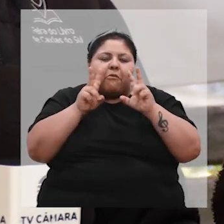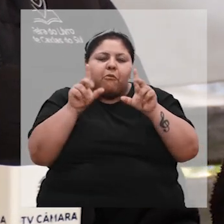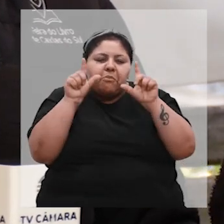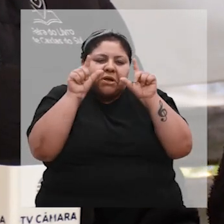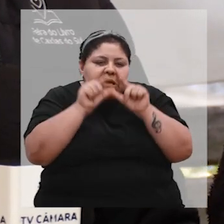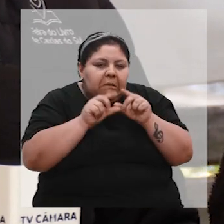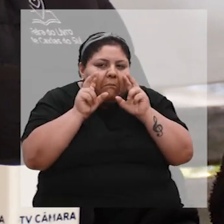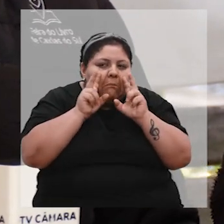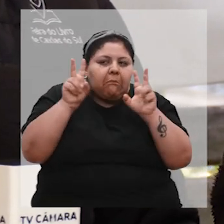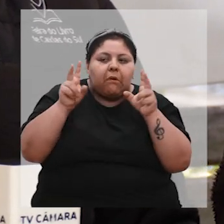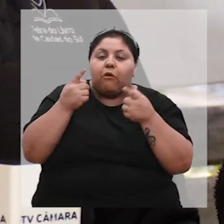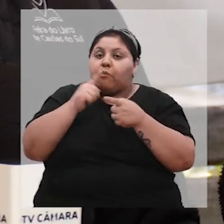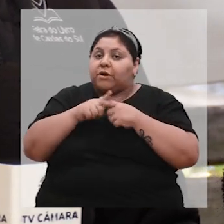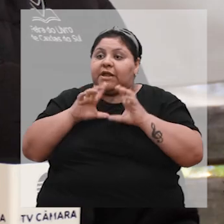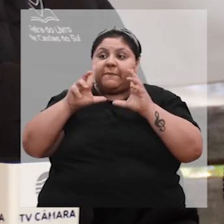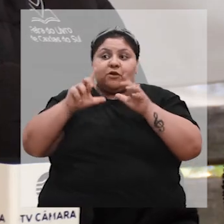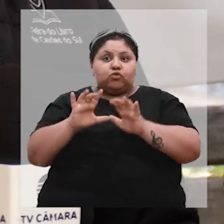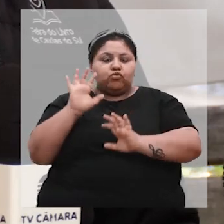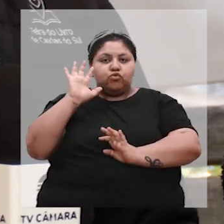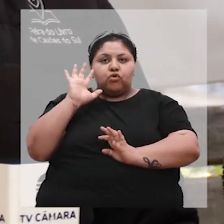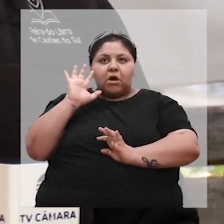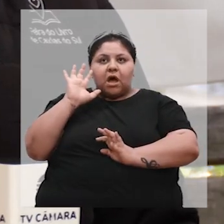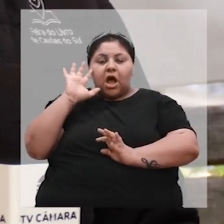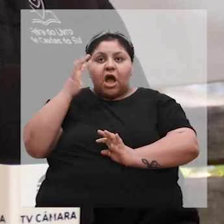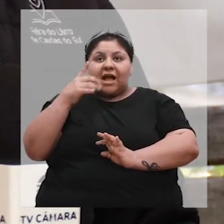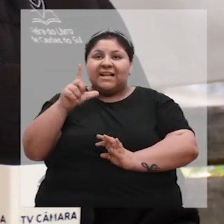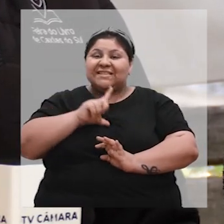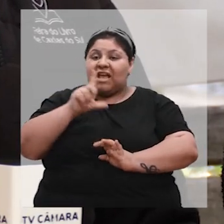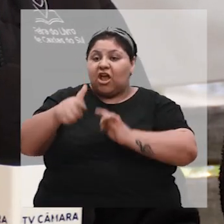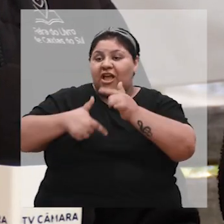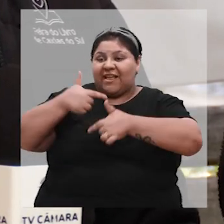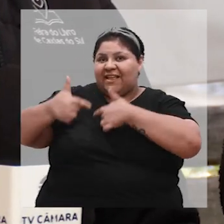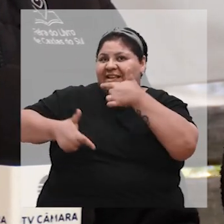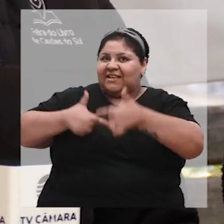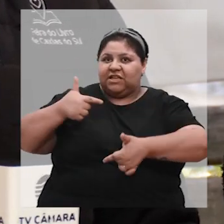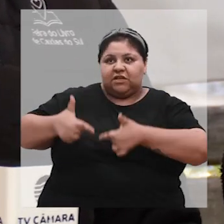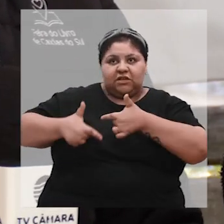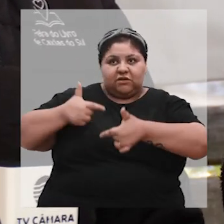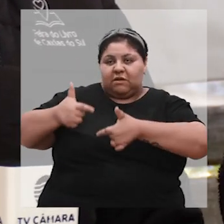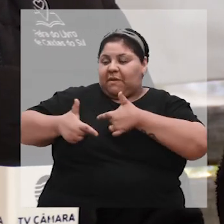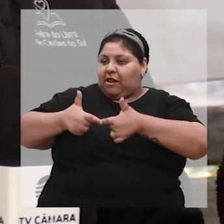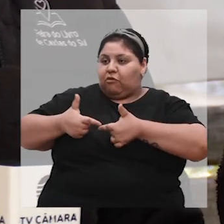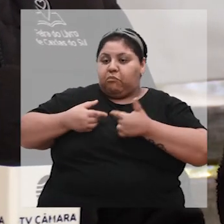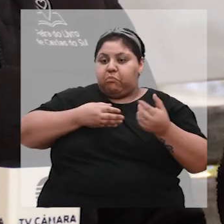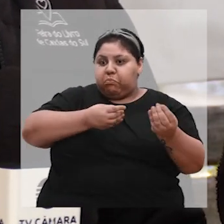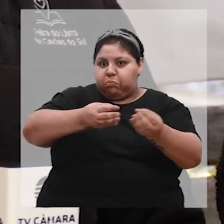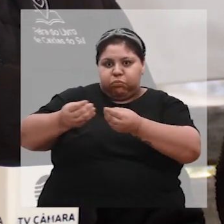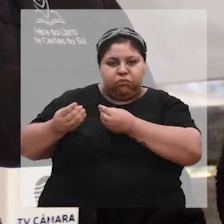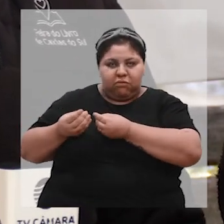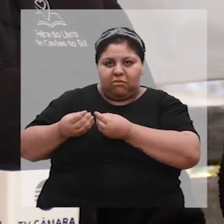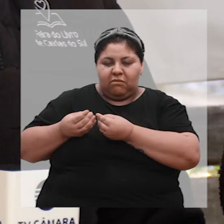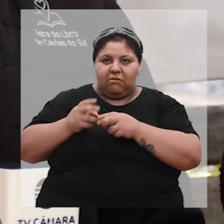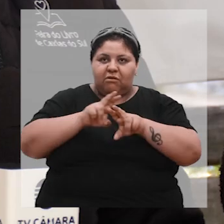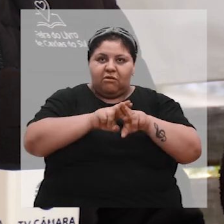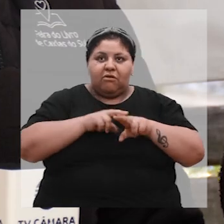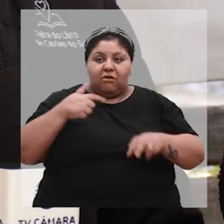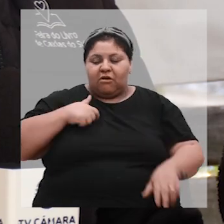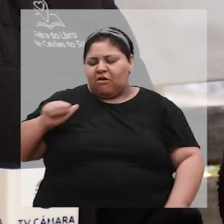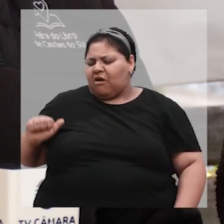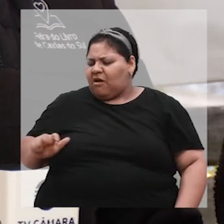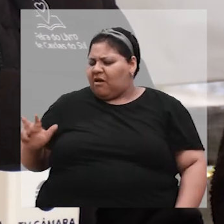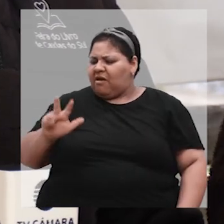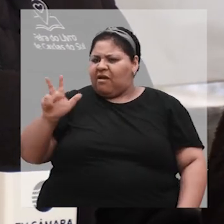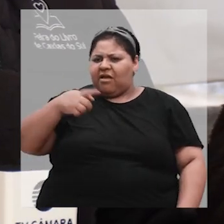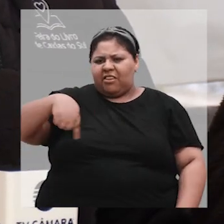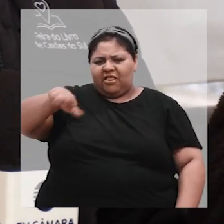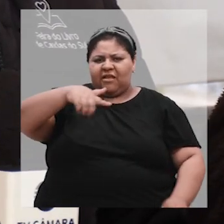só um pedacinho. Porque para tudo isso acontecer, existe um trabalho imenso. Por isso que, assim, eu